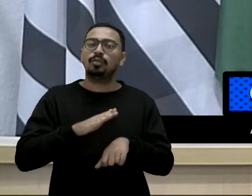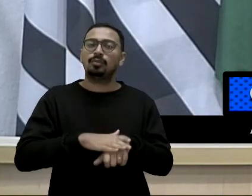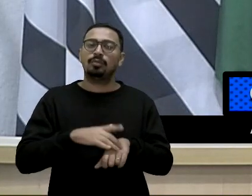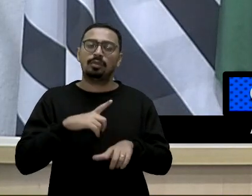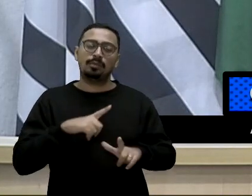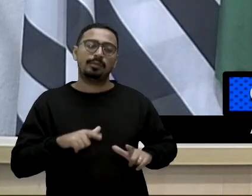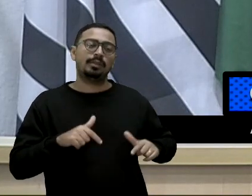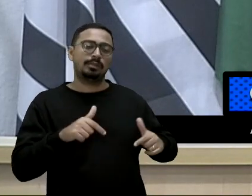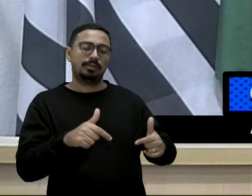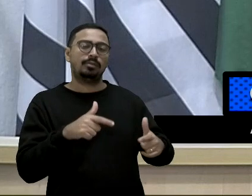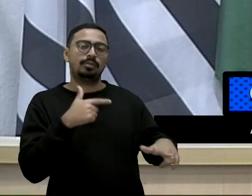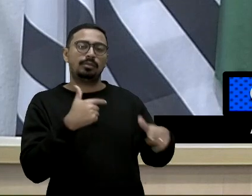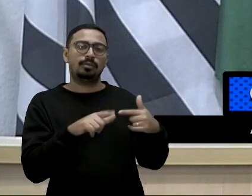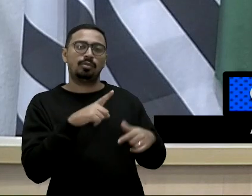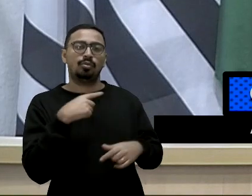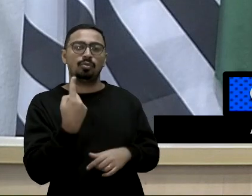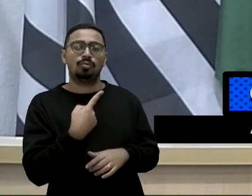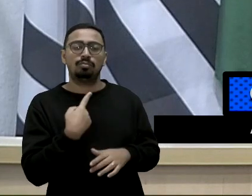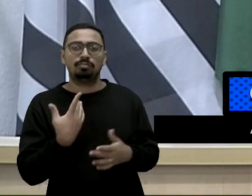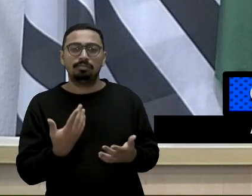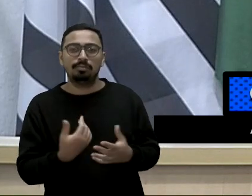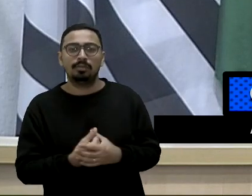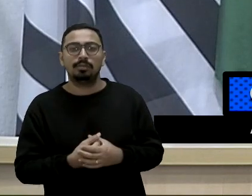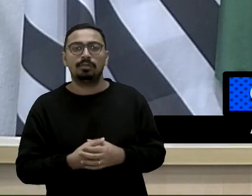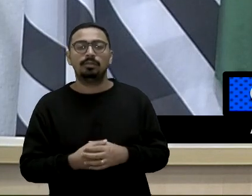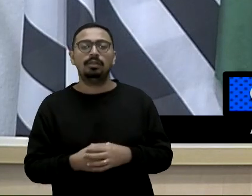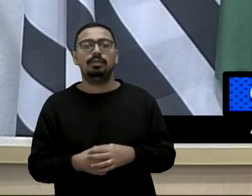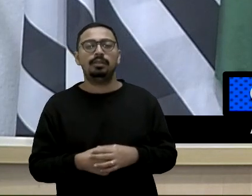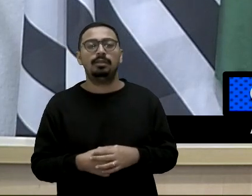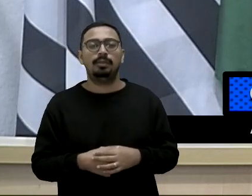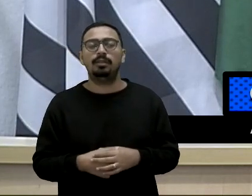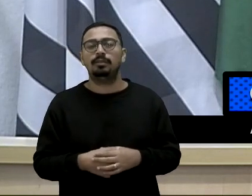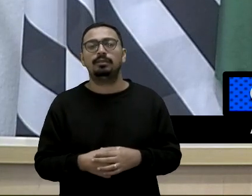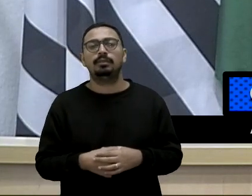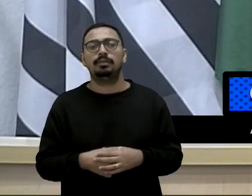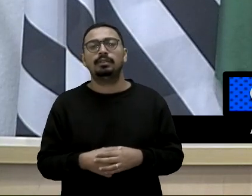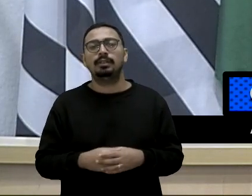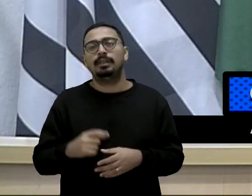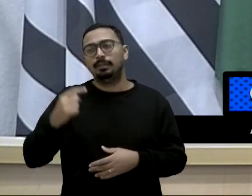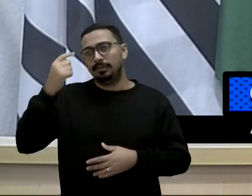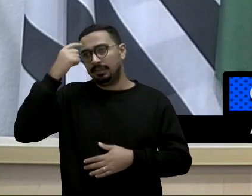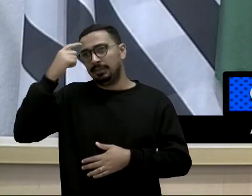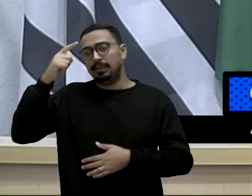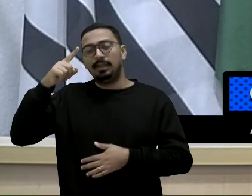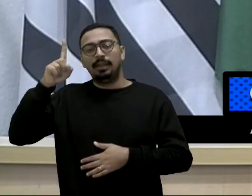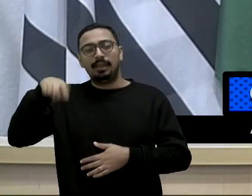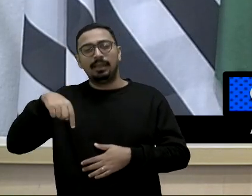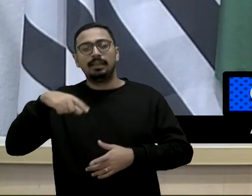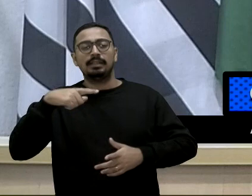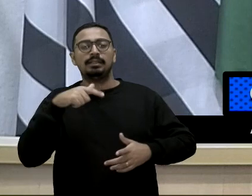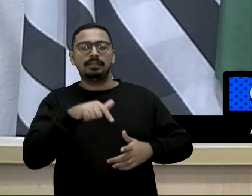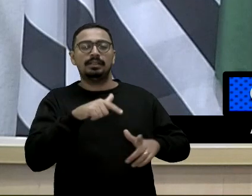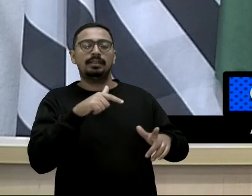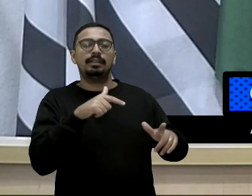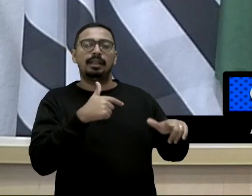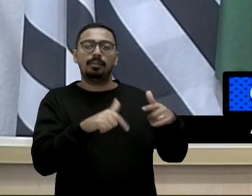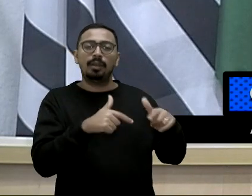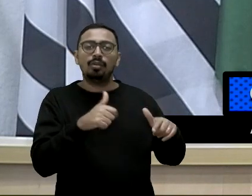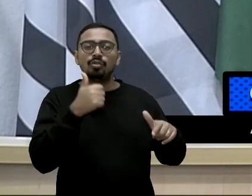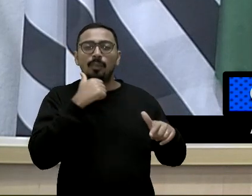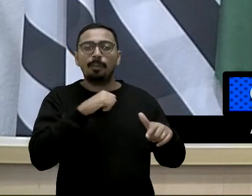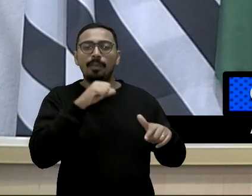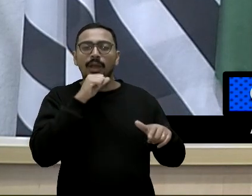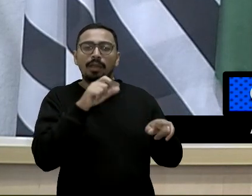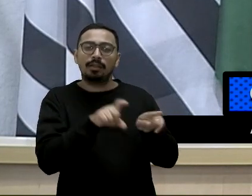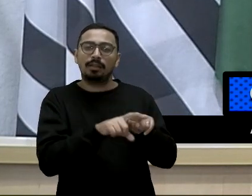função materna. E aí, se a gente pensar na função materna, nós podemos pensar em mães solos, em